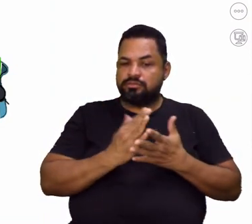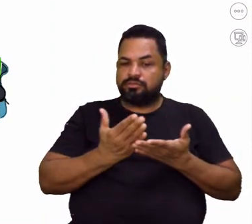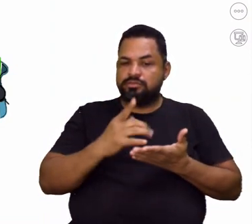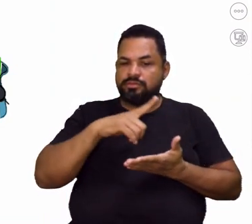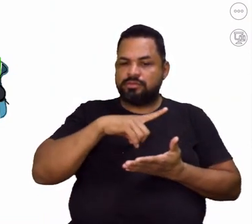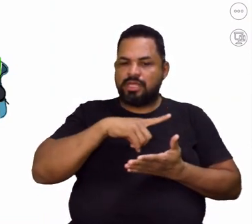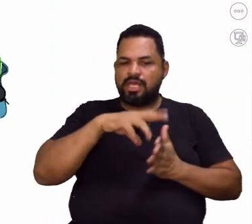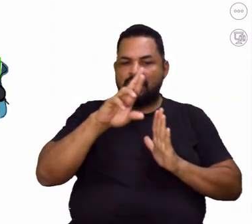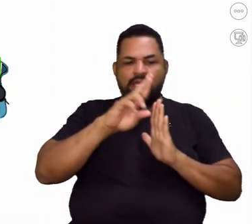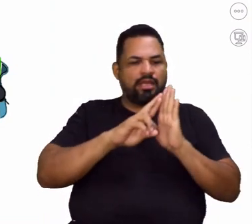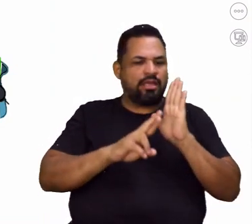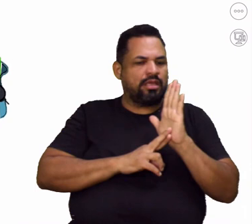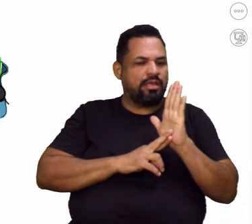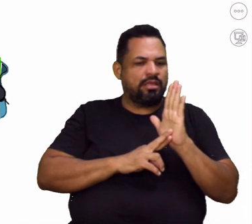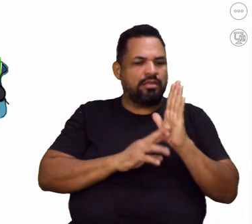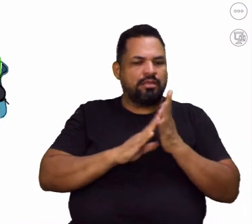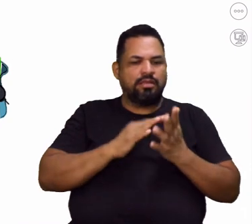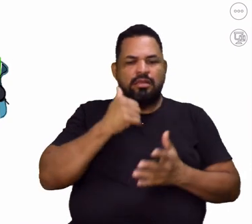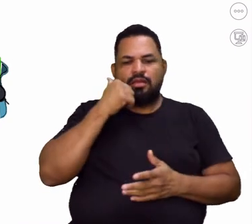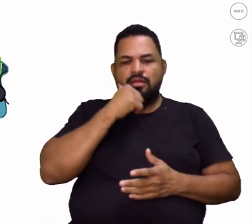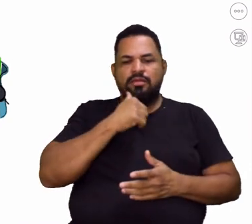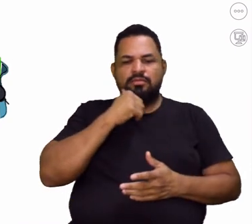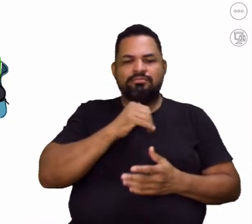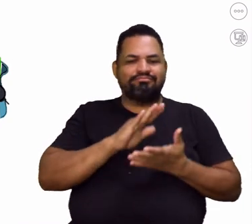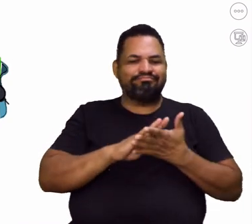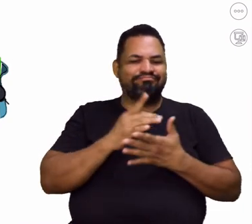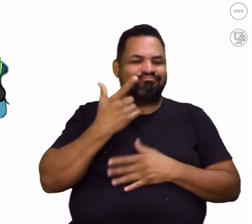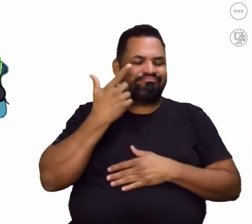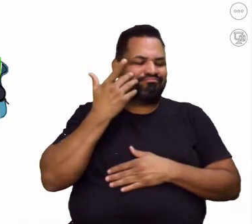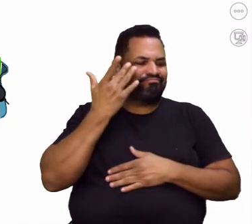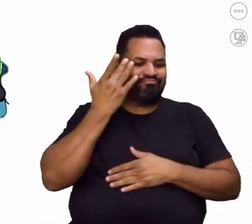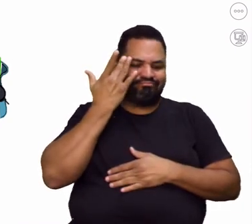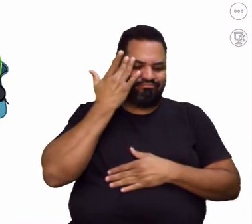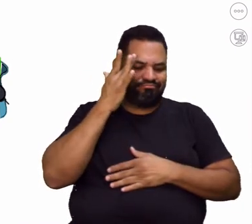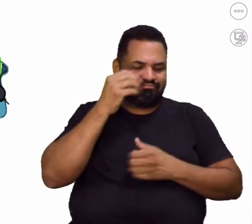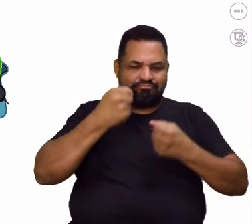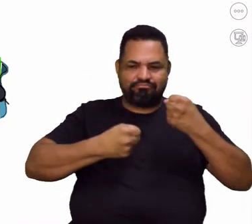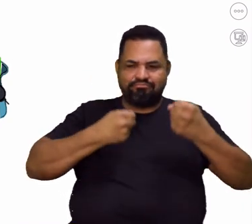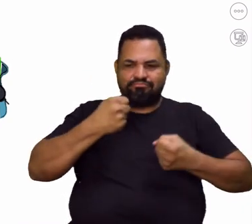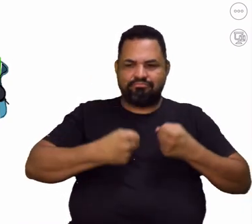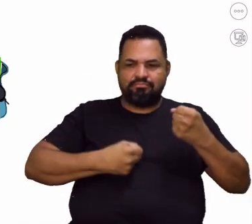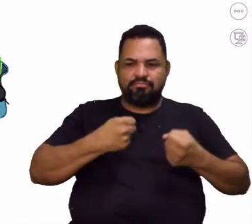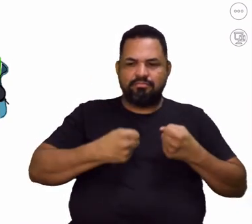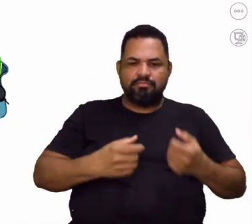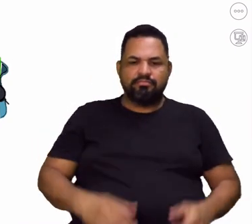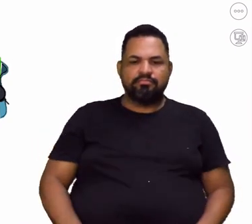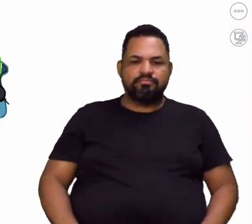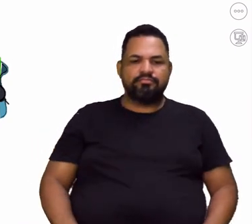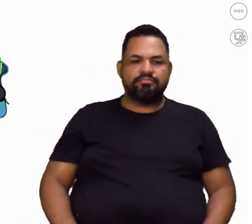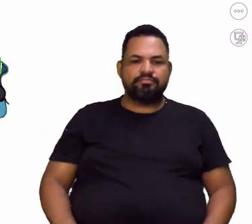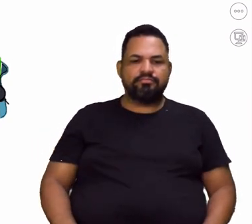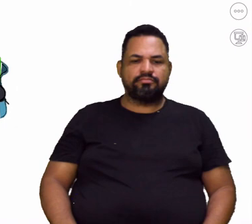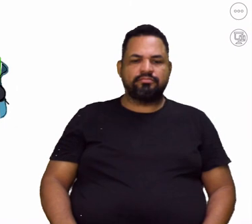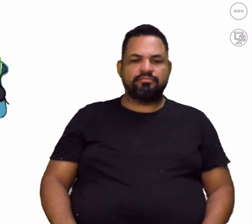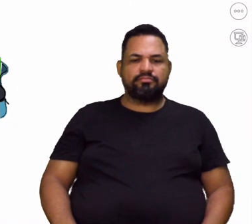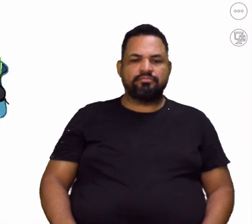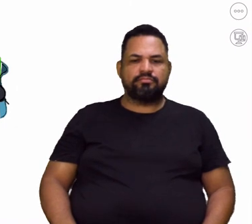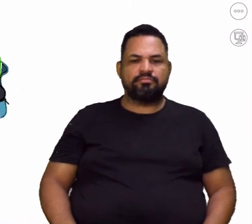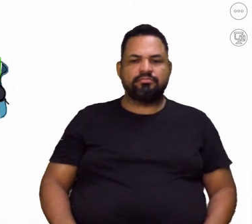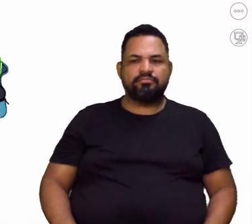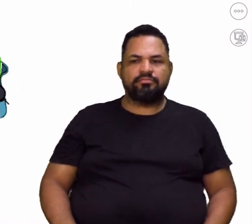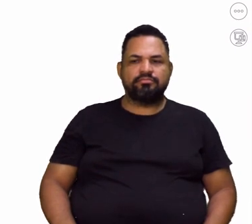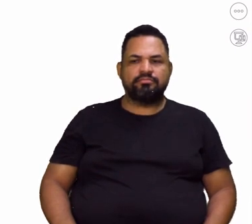cria exceções. Mulher não sabe dirigir. É claro que isso não procede, né,